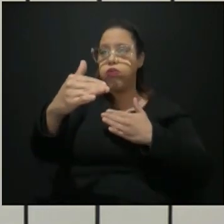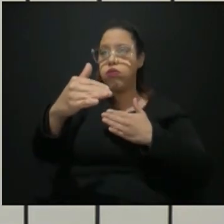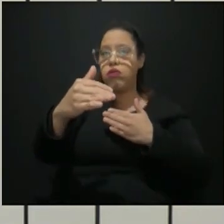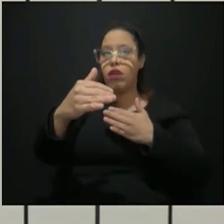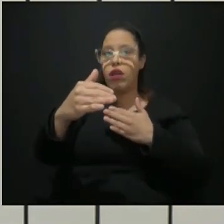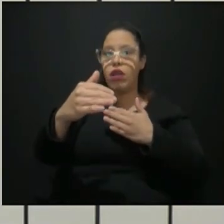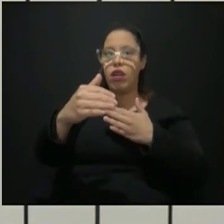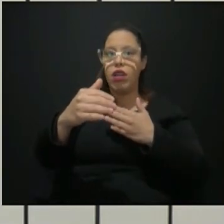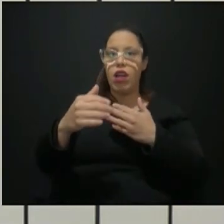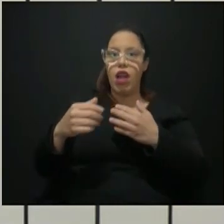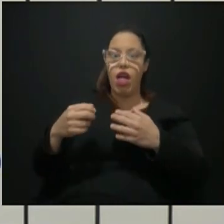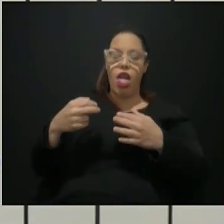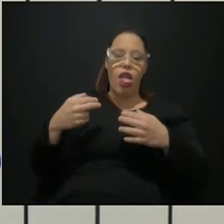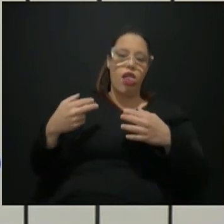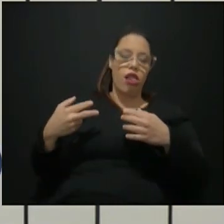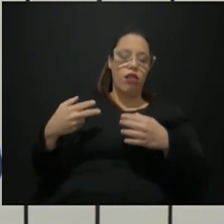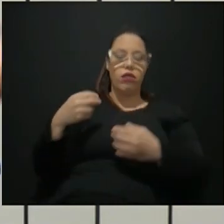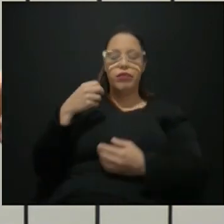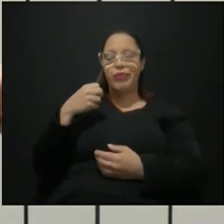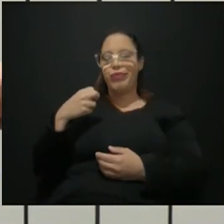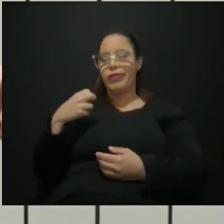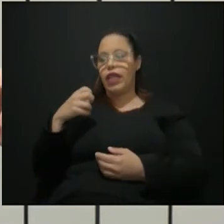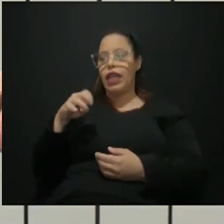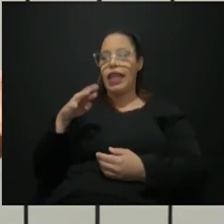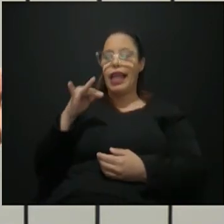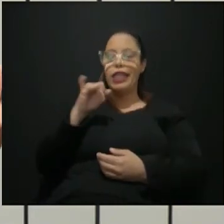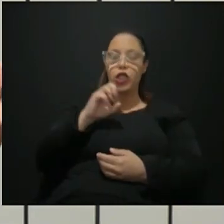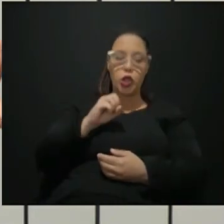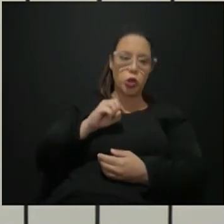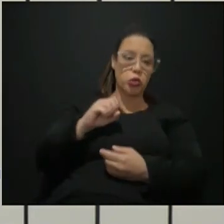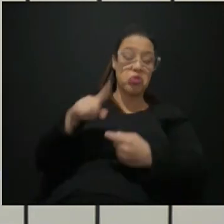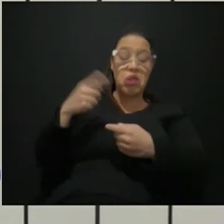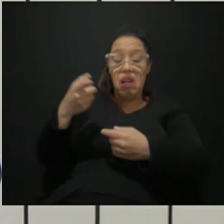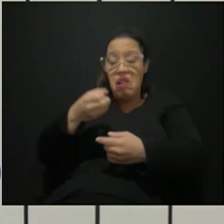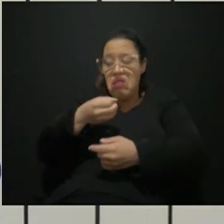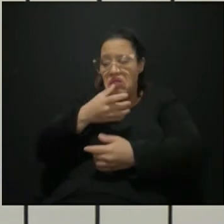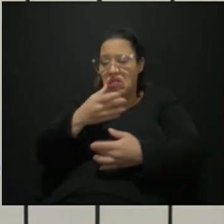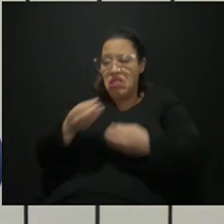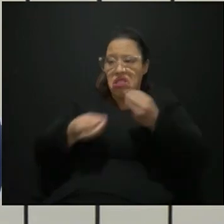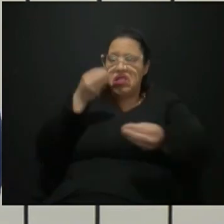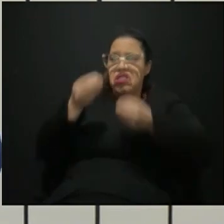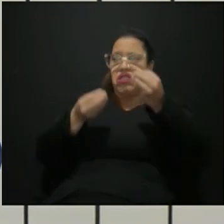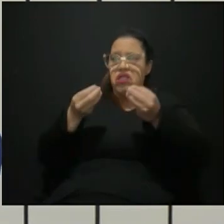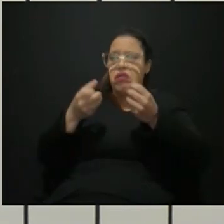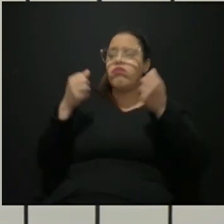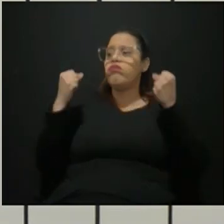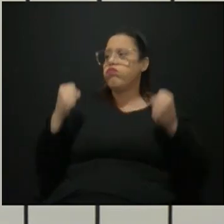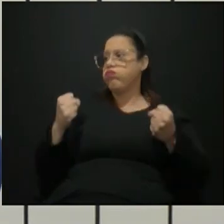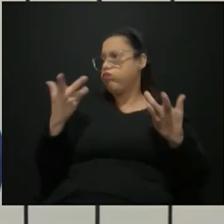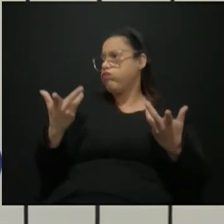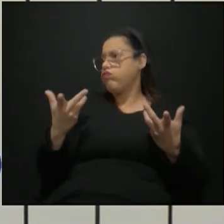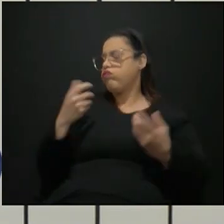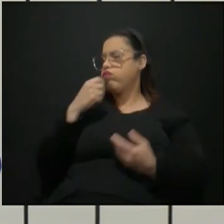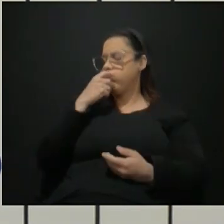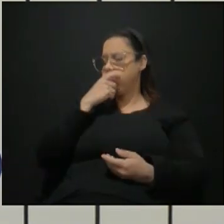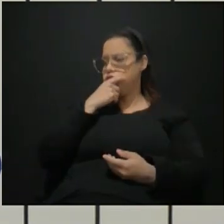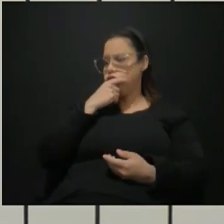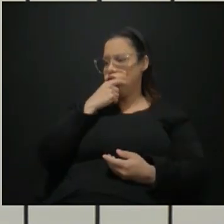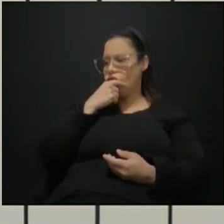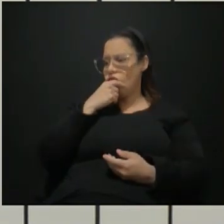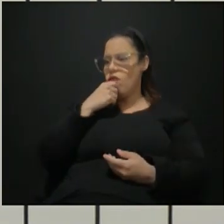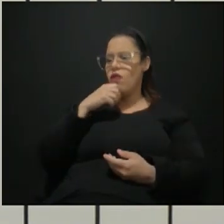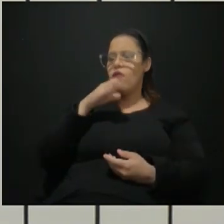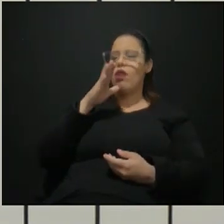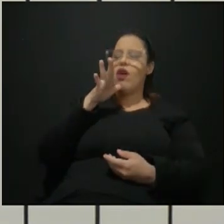procedimentos estéticos e outros hábitos que possam retardar o